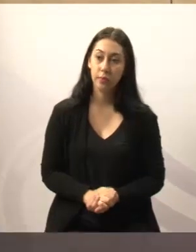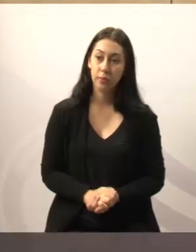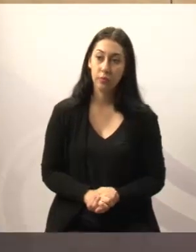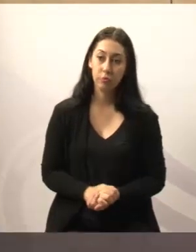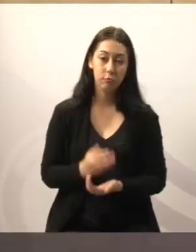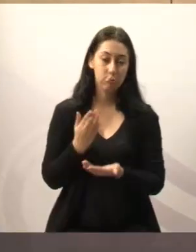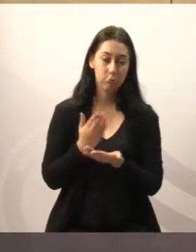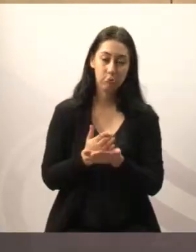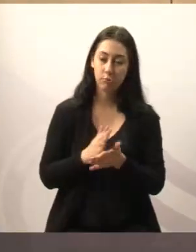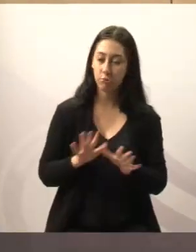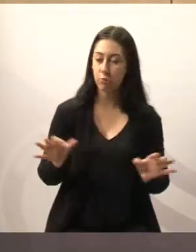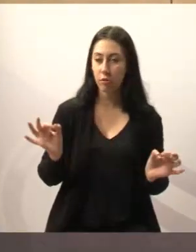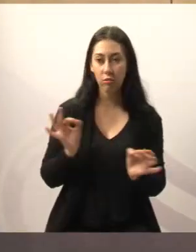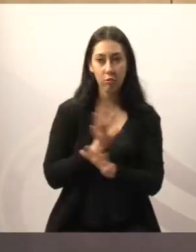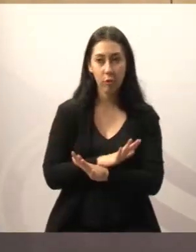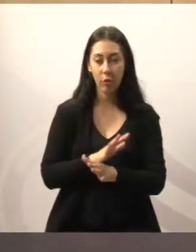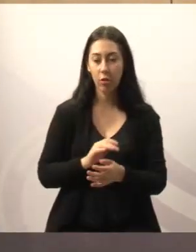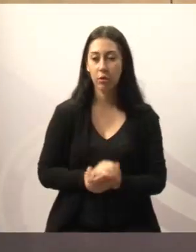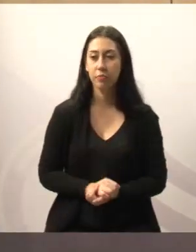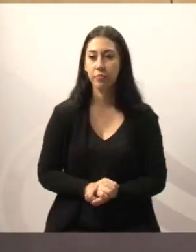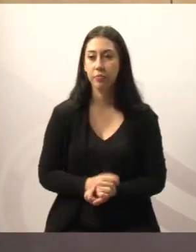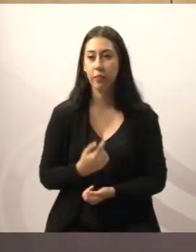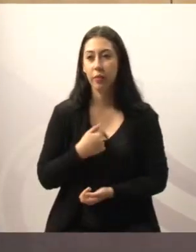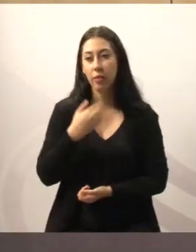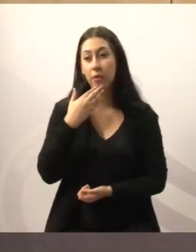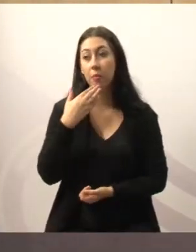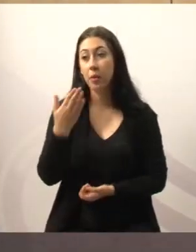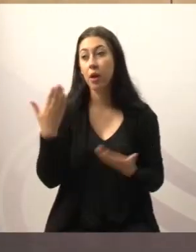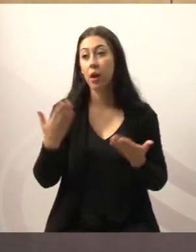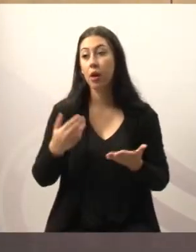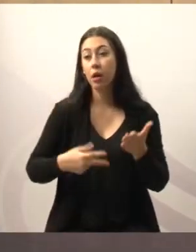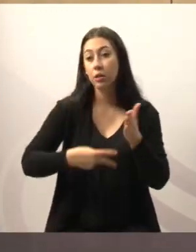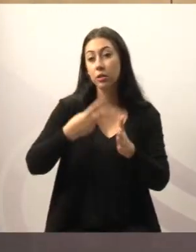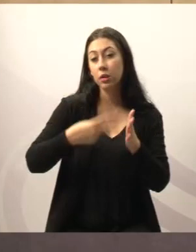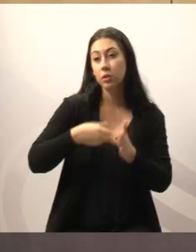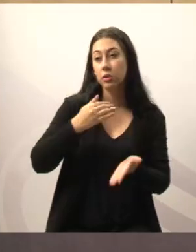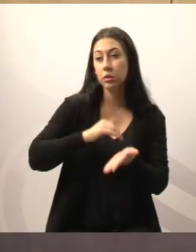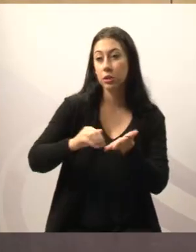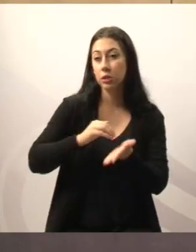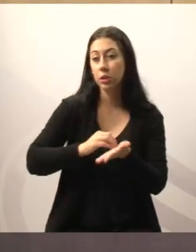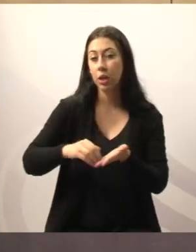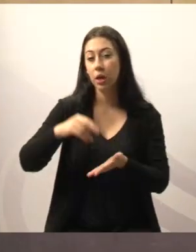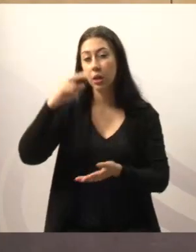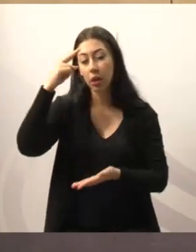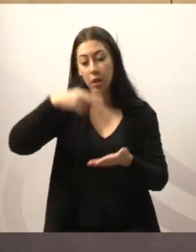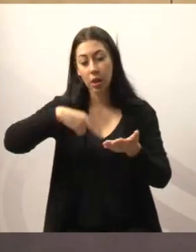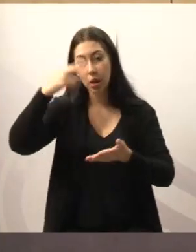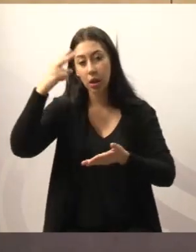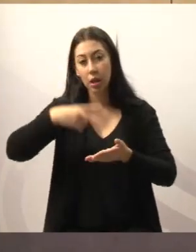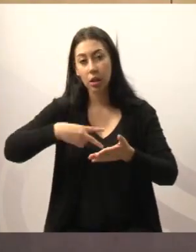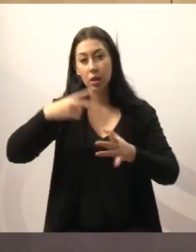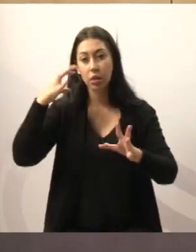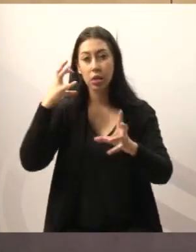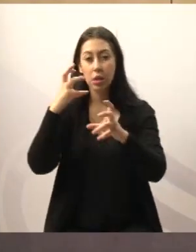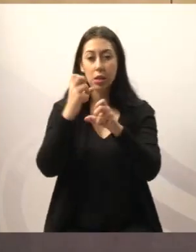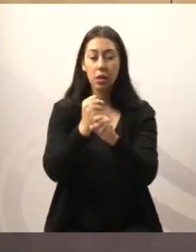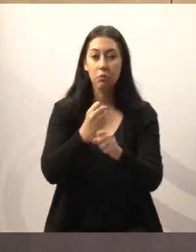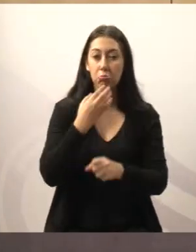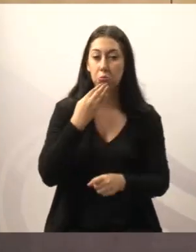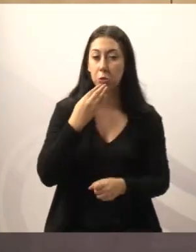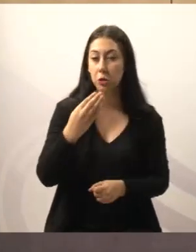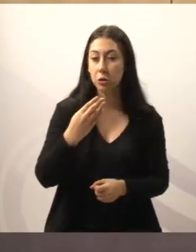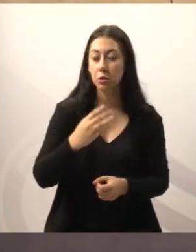Não temos mais moção, senhor presidente. Solicito à segunda secretária que faça a leitura das sínteses dos requerimentos protocolados para essa